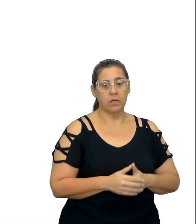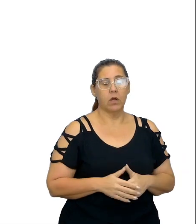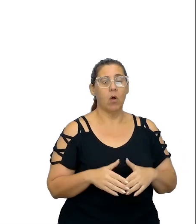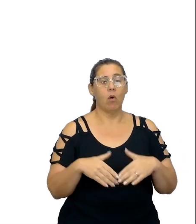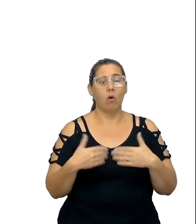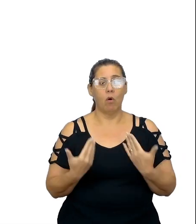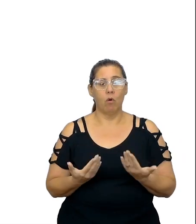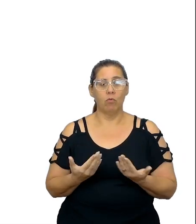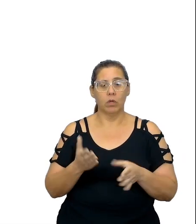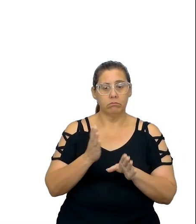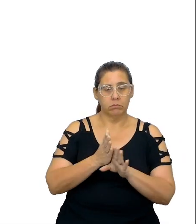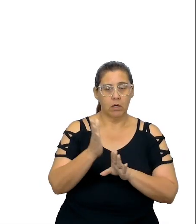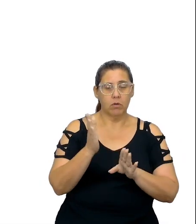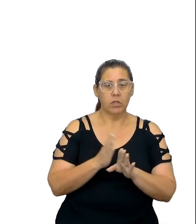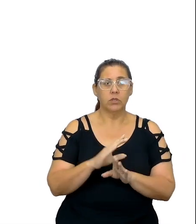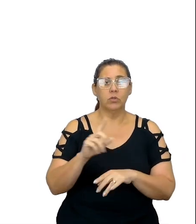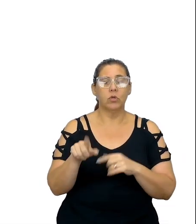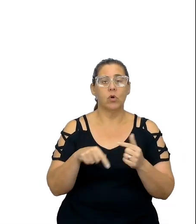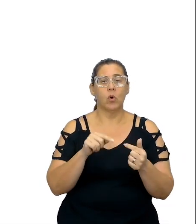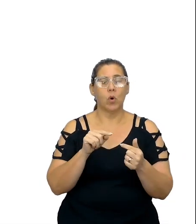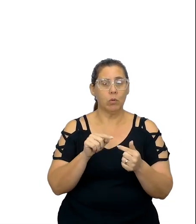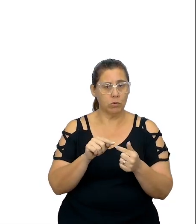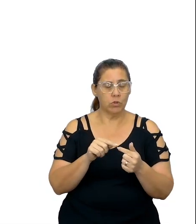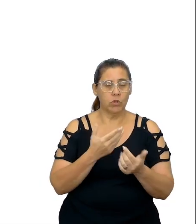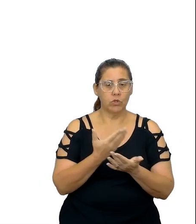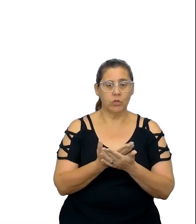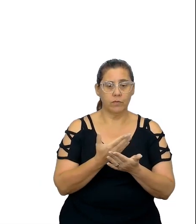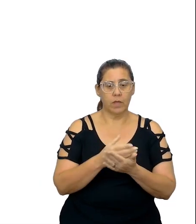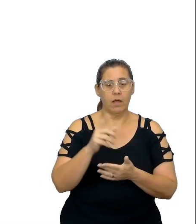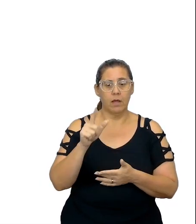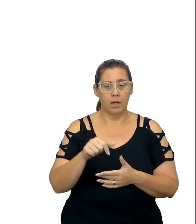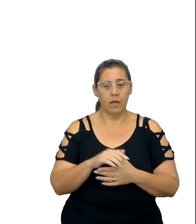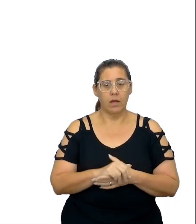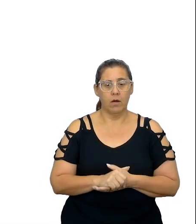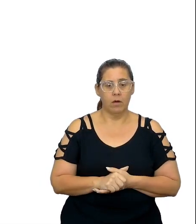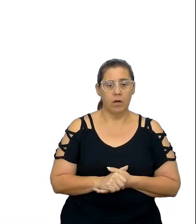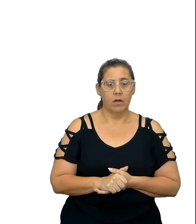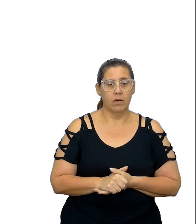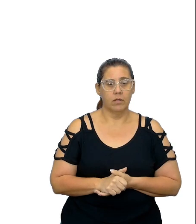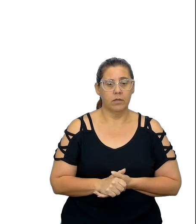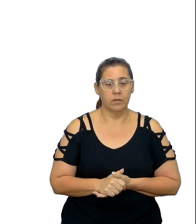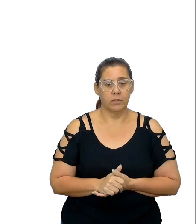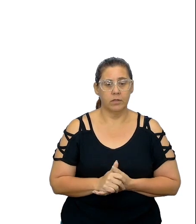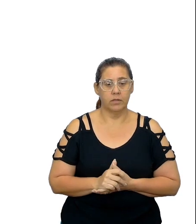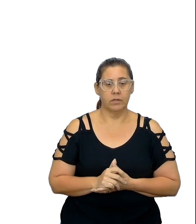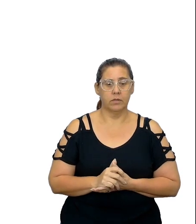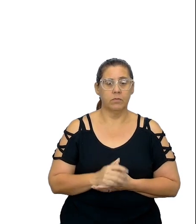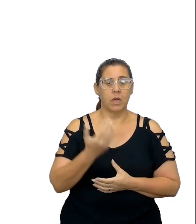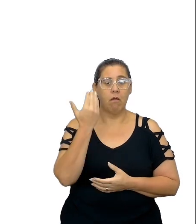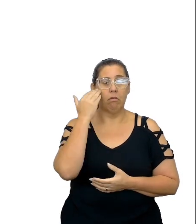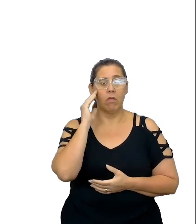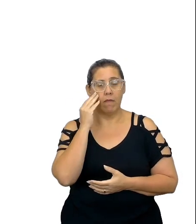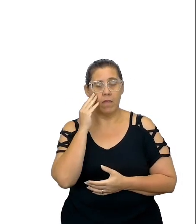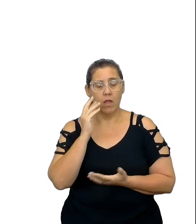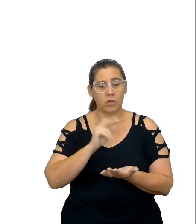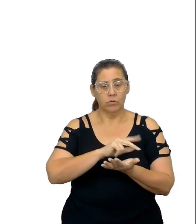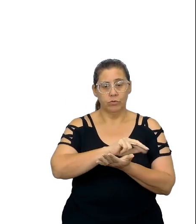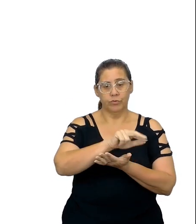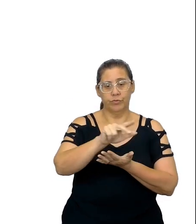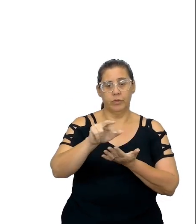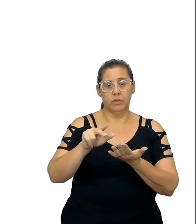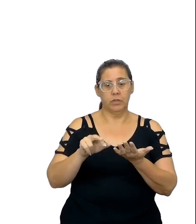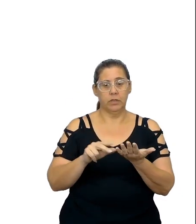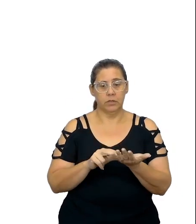orienta, e aí os objetivos da aula são, das aulas, né, 5 e 6, compreender a